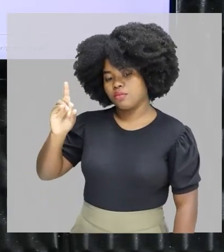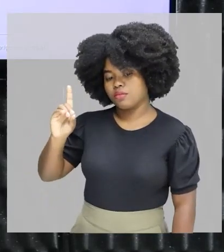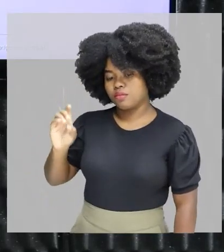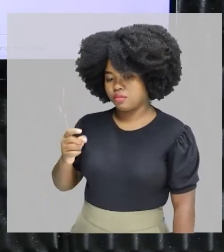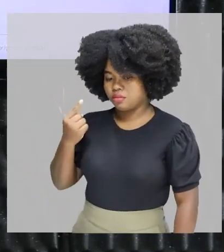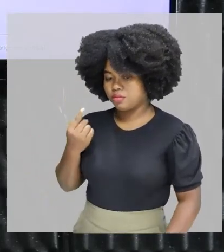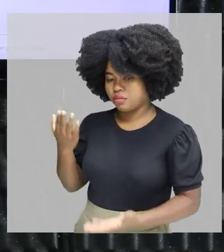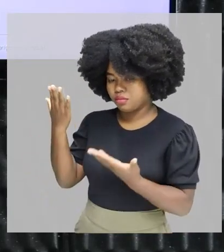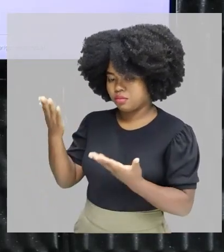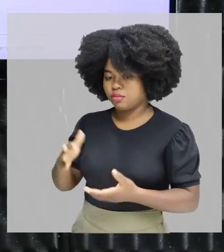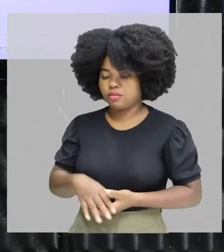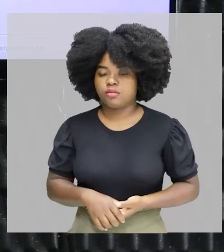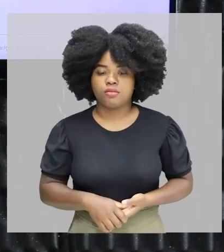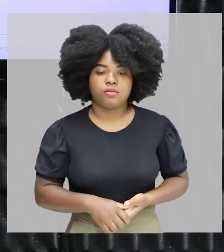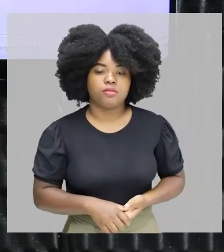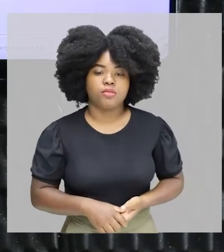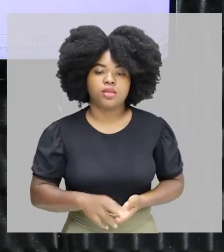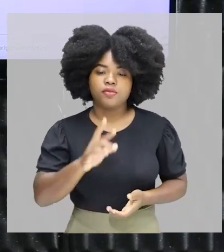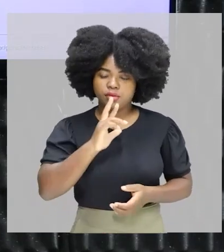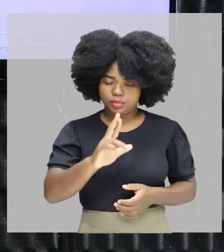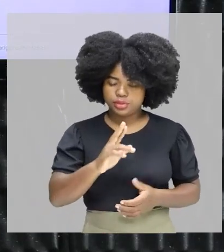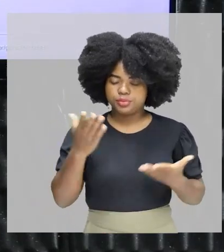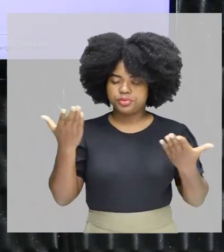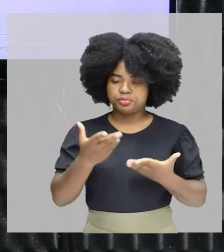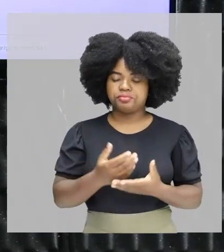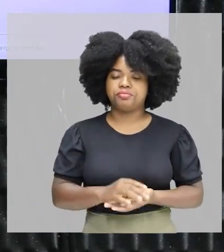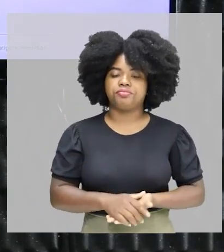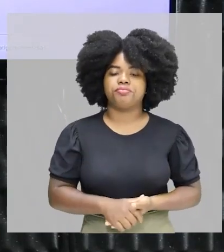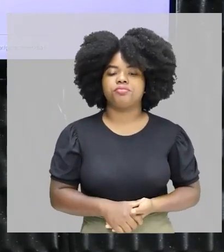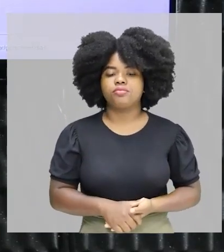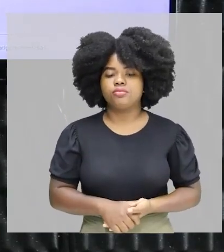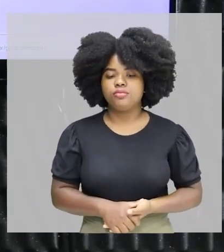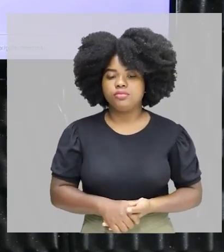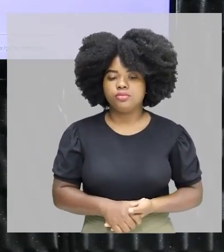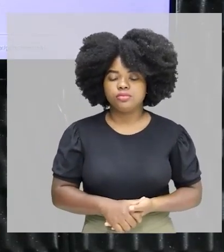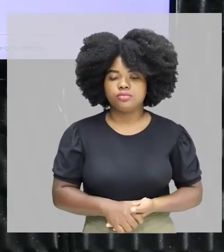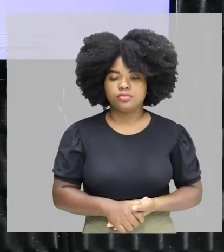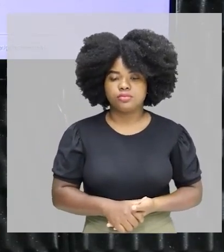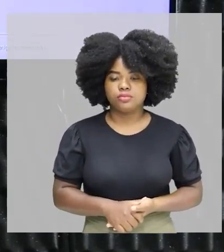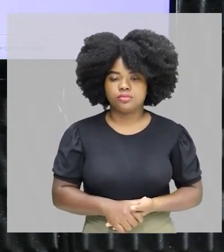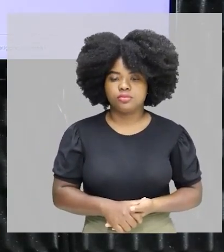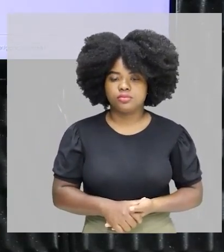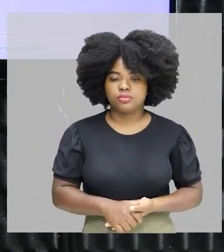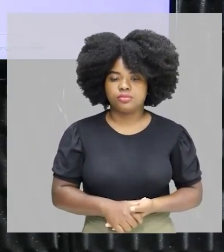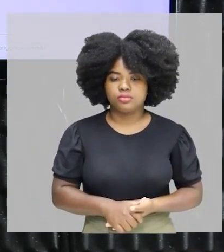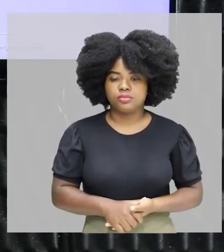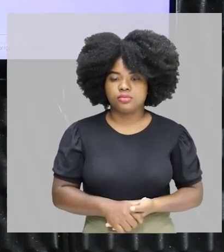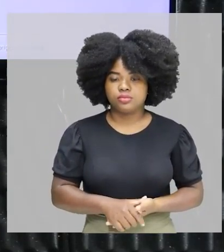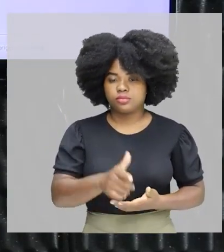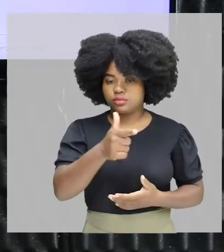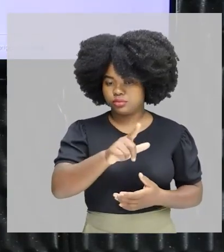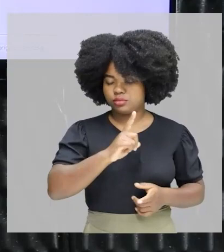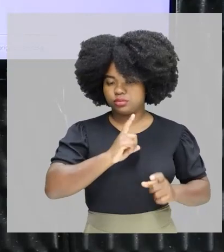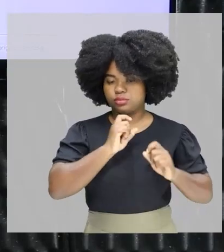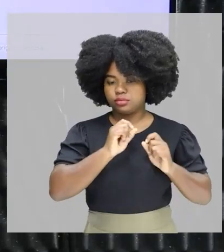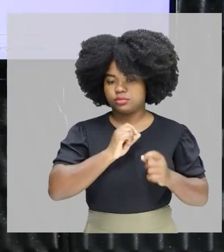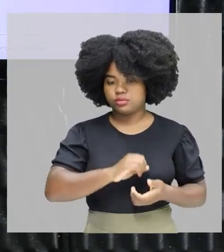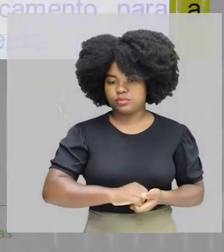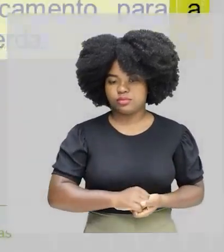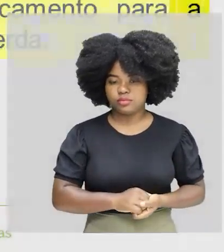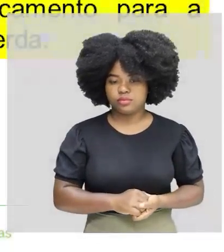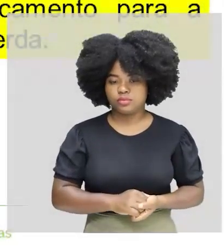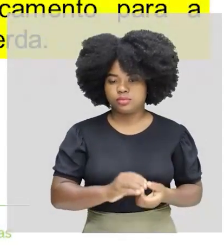turminha. Tudo bem? Bom, vamos à resolução. Então, novamente, eu coloquei